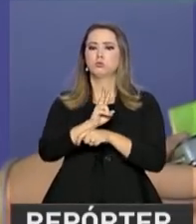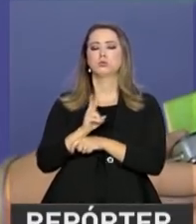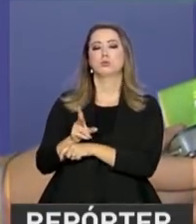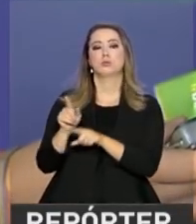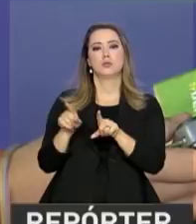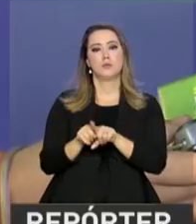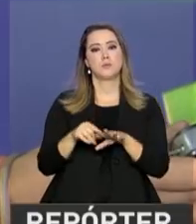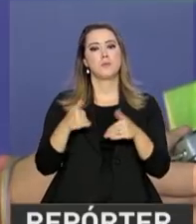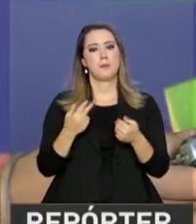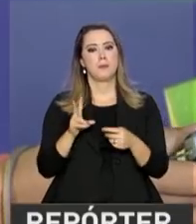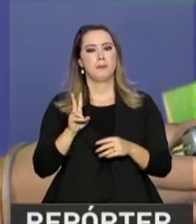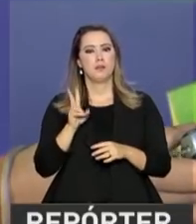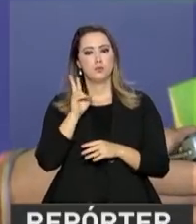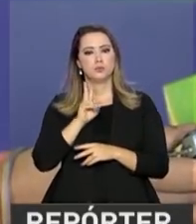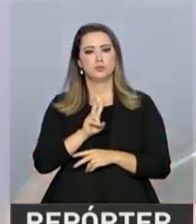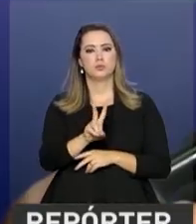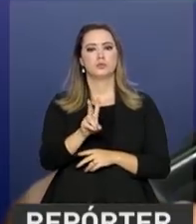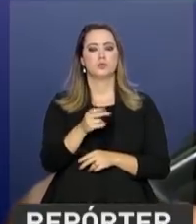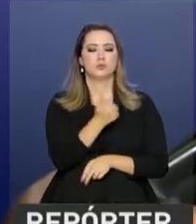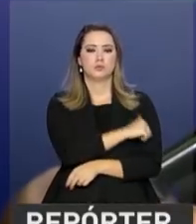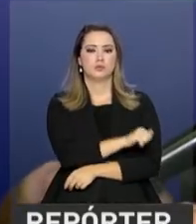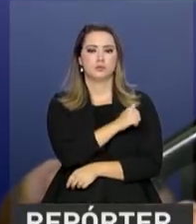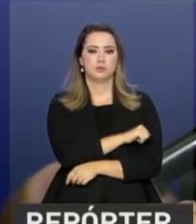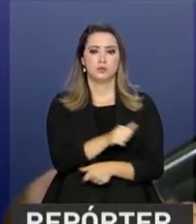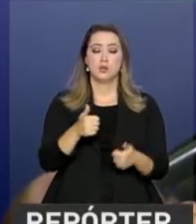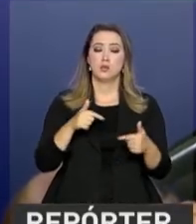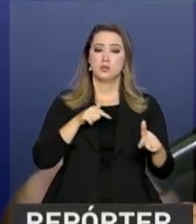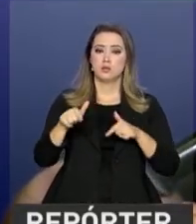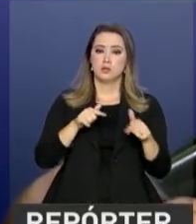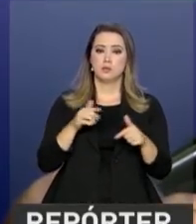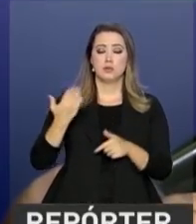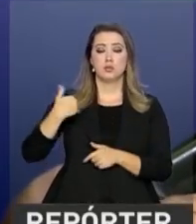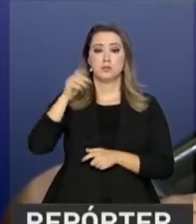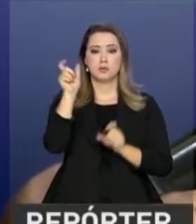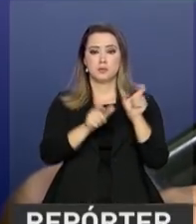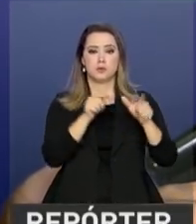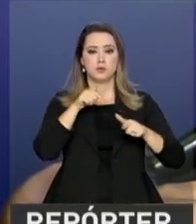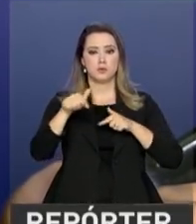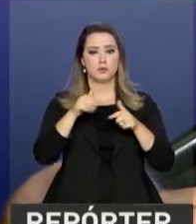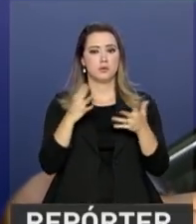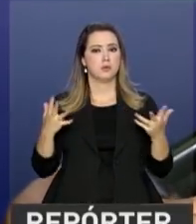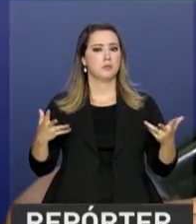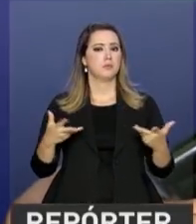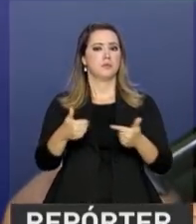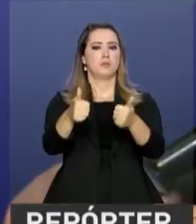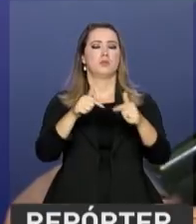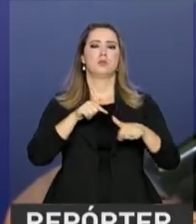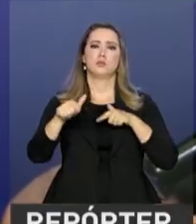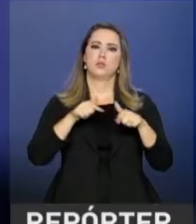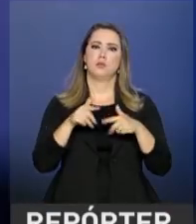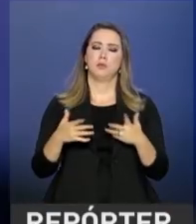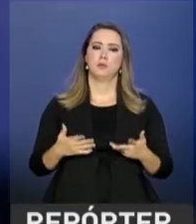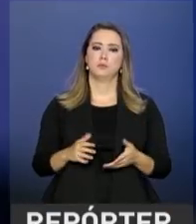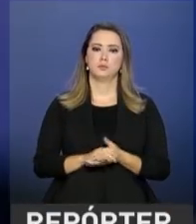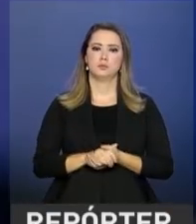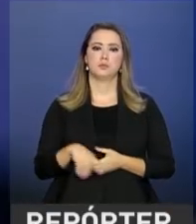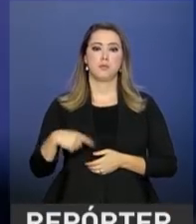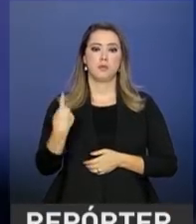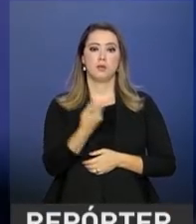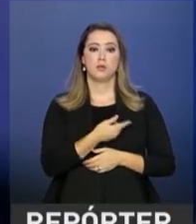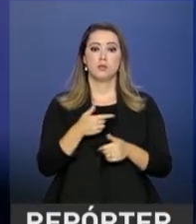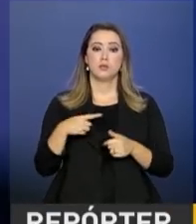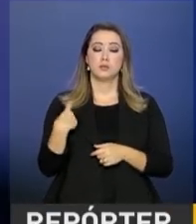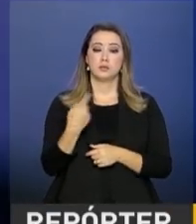com foco no rio de janeiro o emprego de mais efetiva e consequentemente melhor os resultados de apreensão como um todo nós vamos a